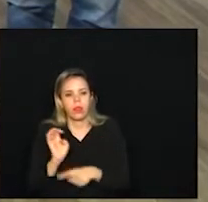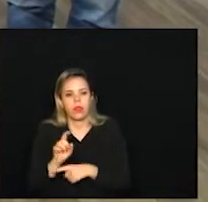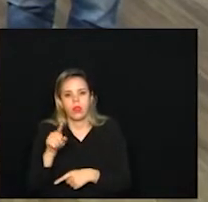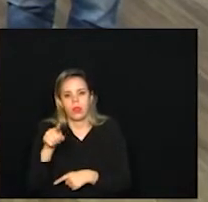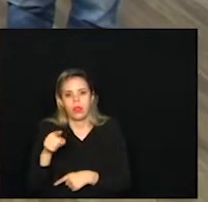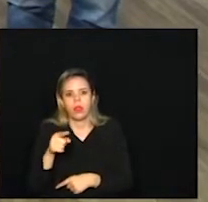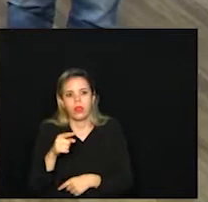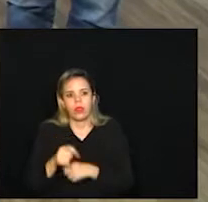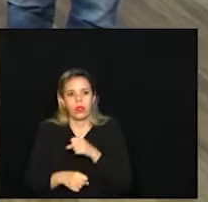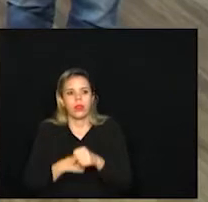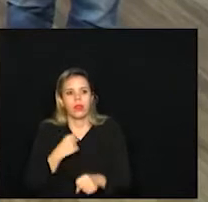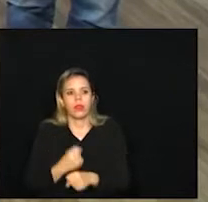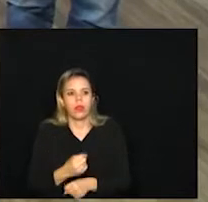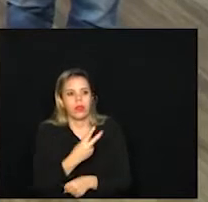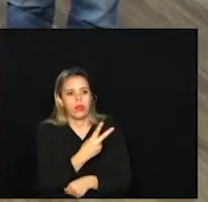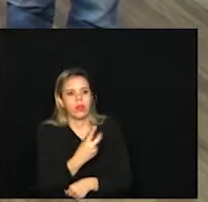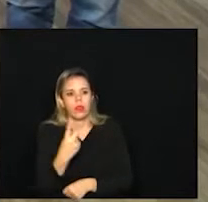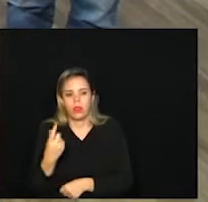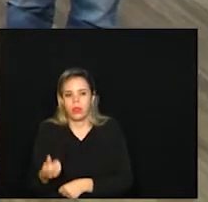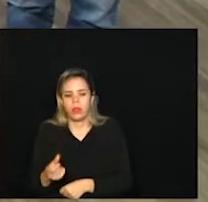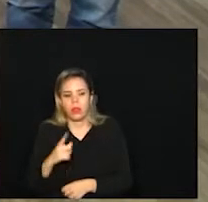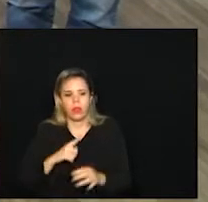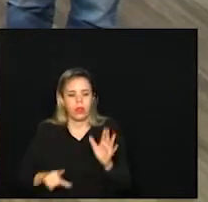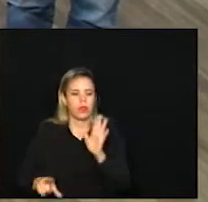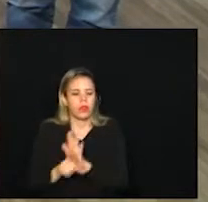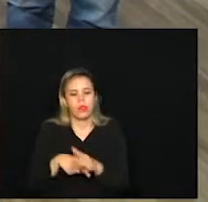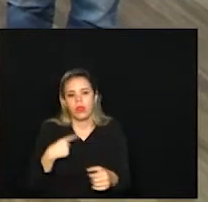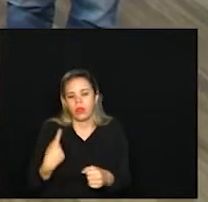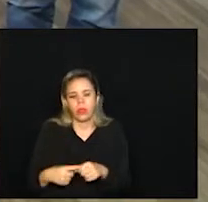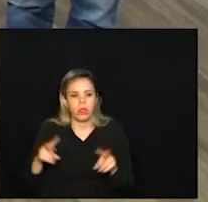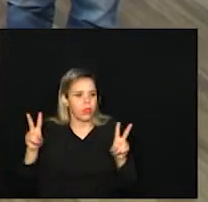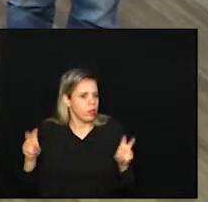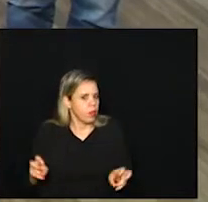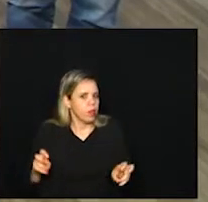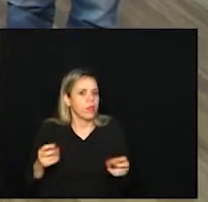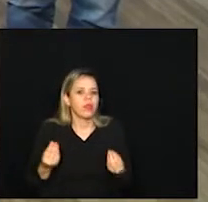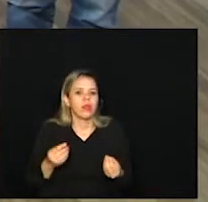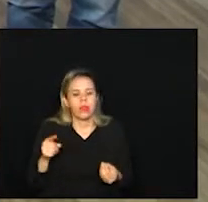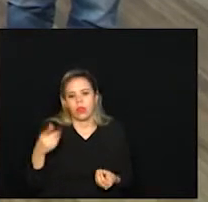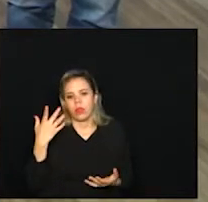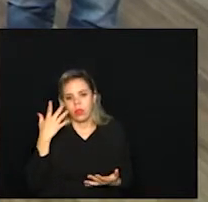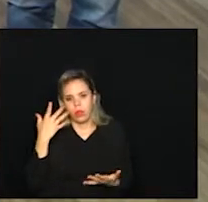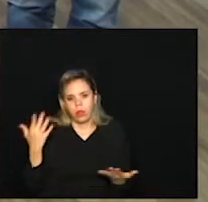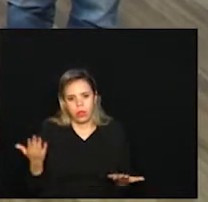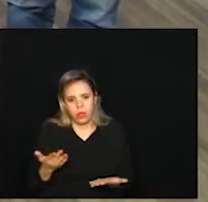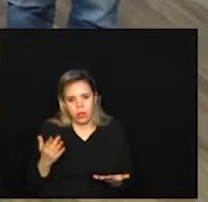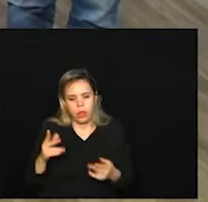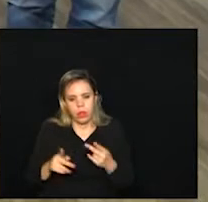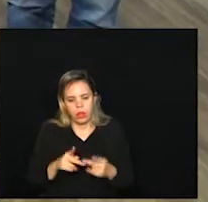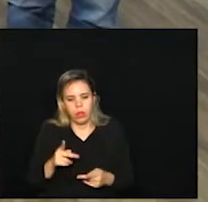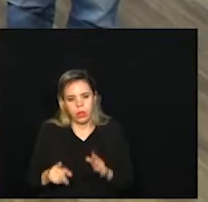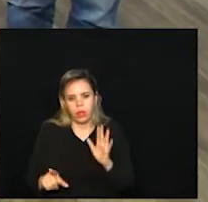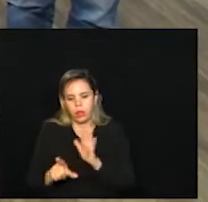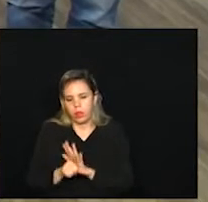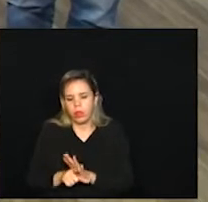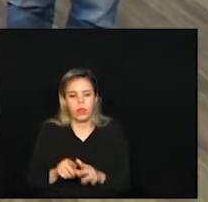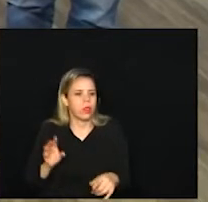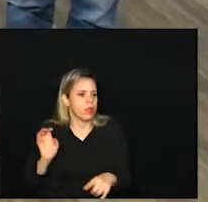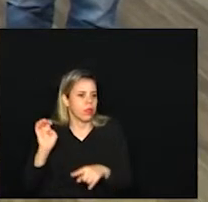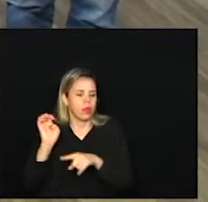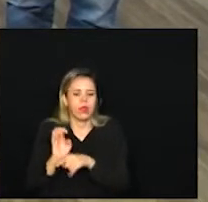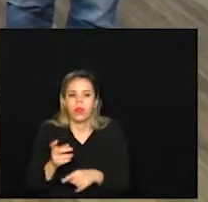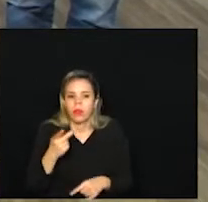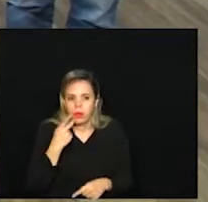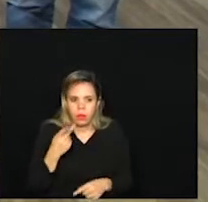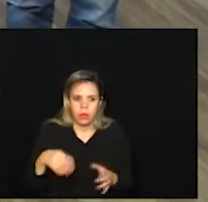desde 2016 também tem uma lei municipal a respeito do assunto como o senhor recebe agora essa lei estadual